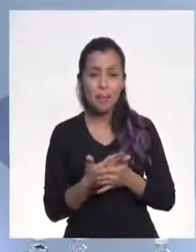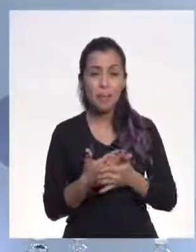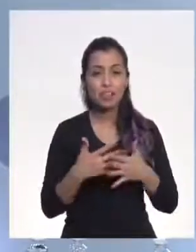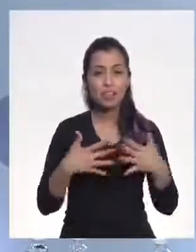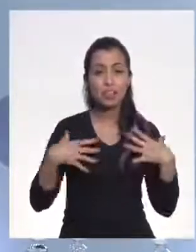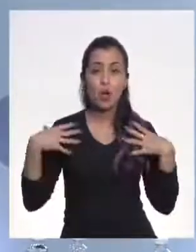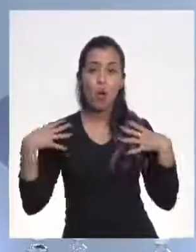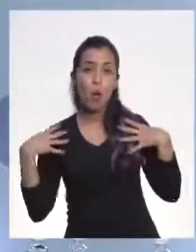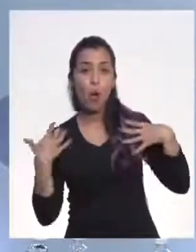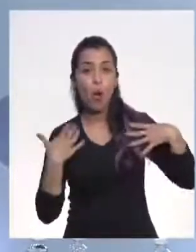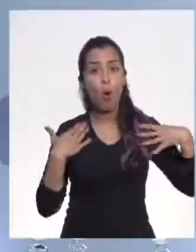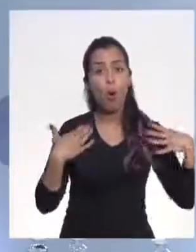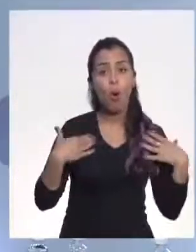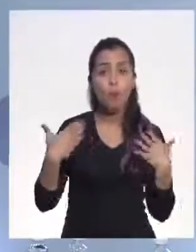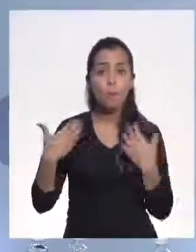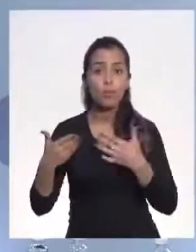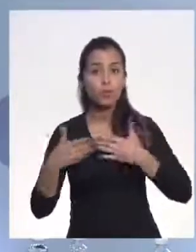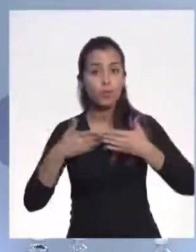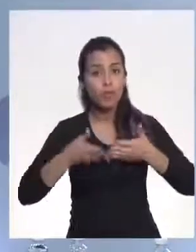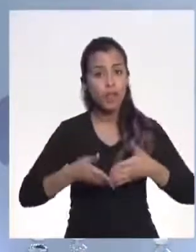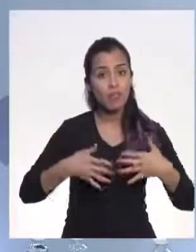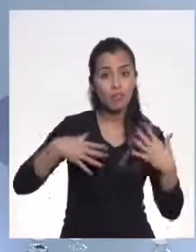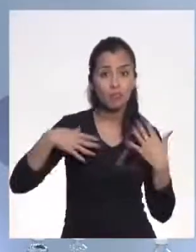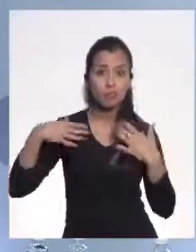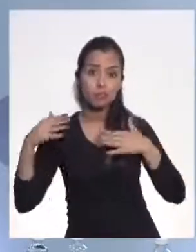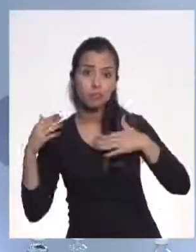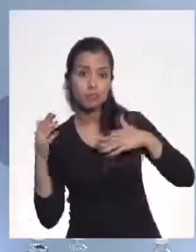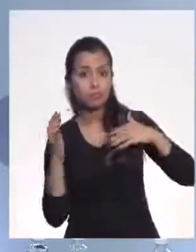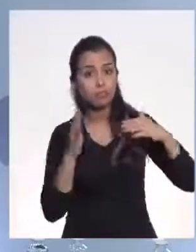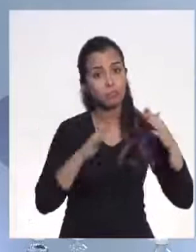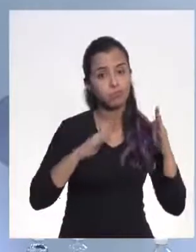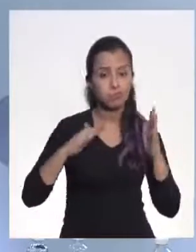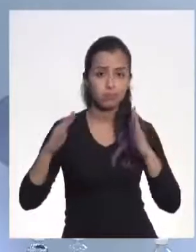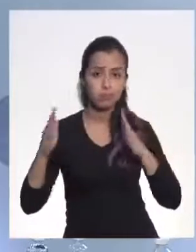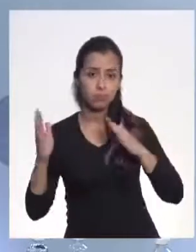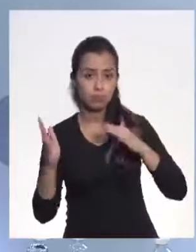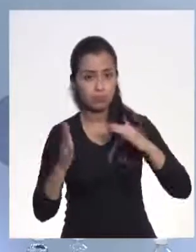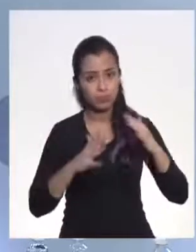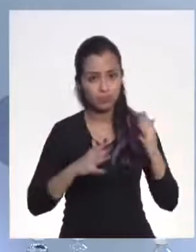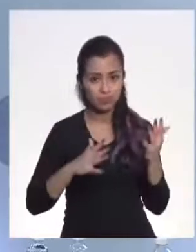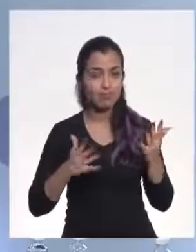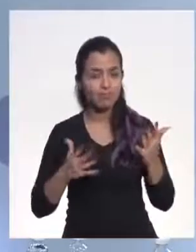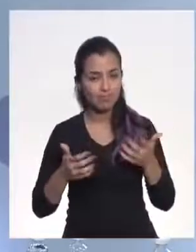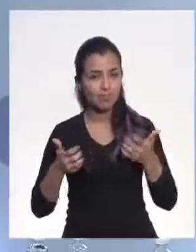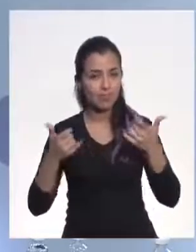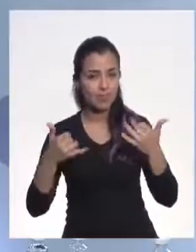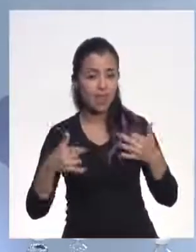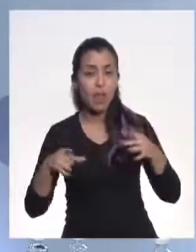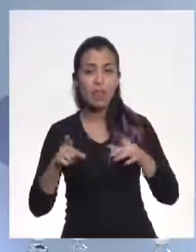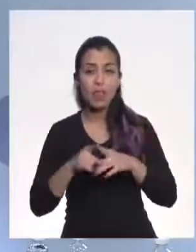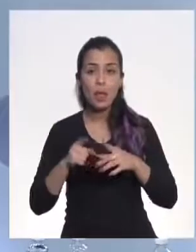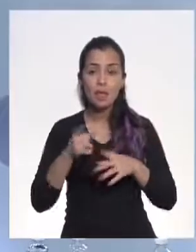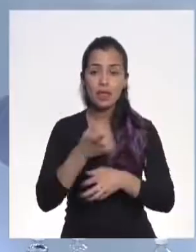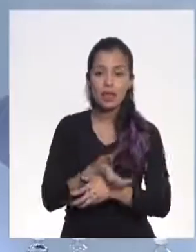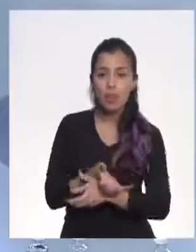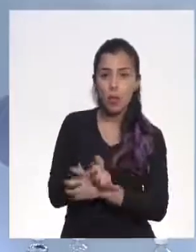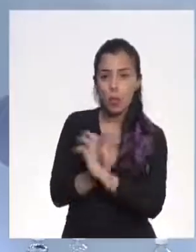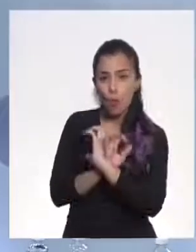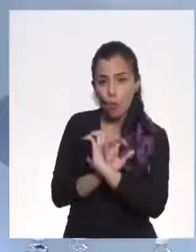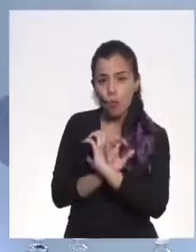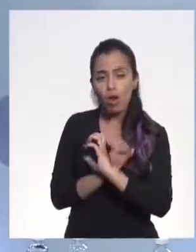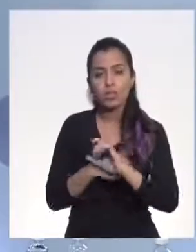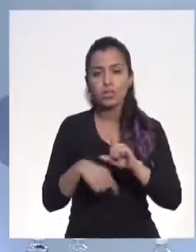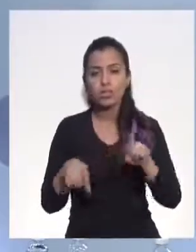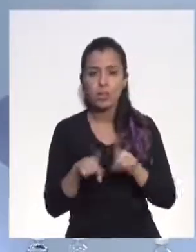corpos deles chacoalhando dentro do Navio Negreiro já tudo a ver a gente viu falando sobre a seca do nordeste a seca do Ceará